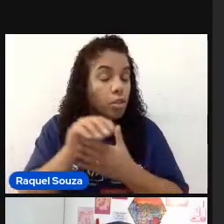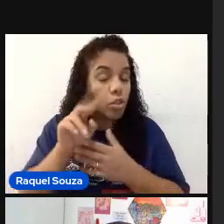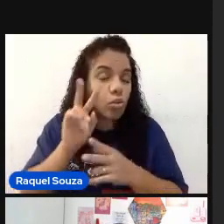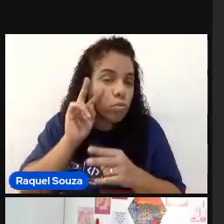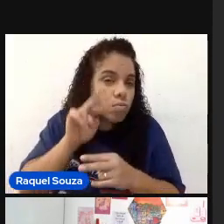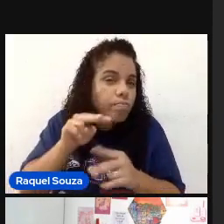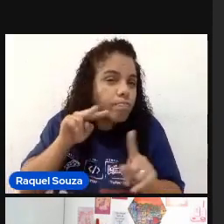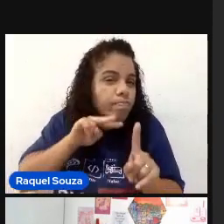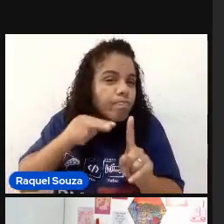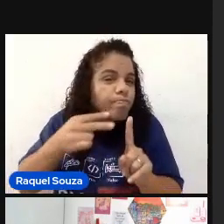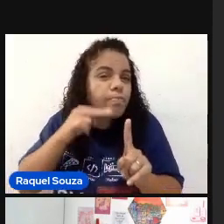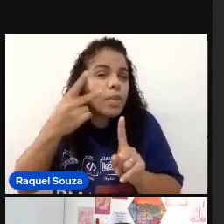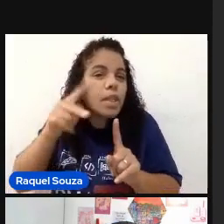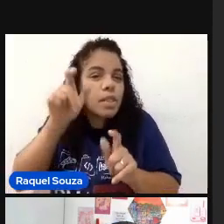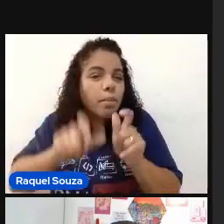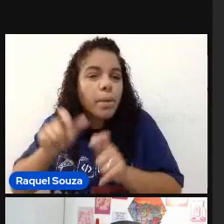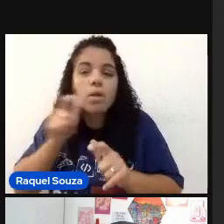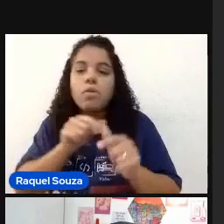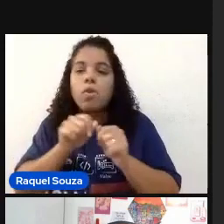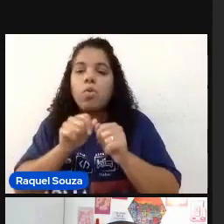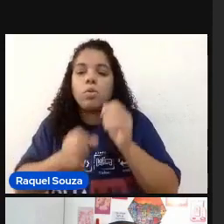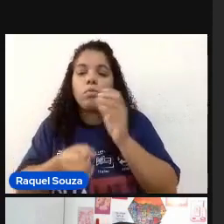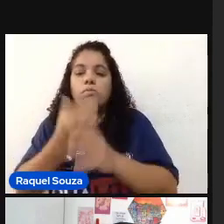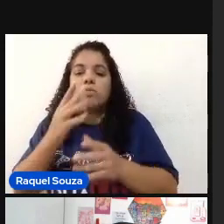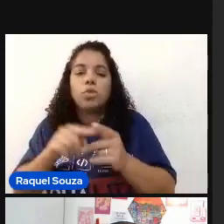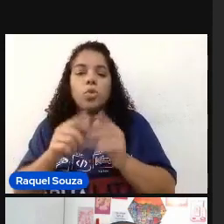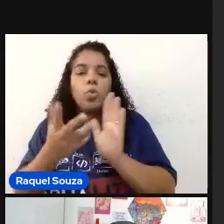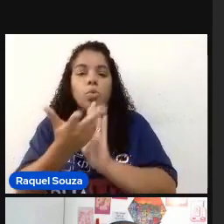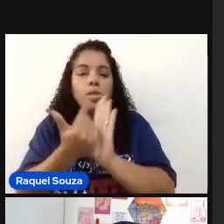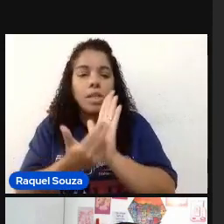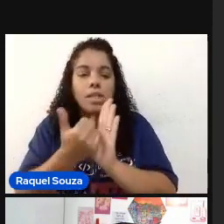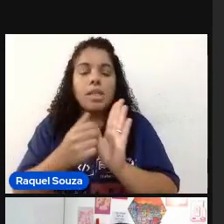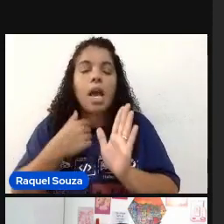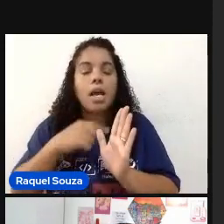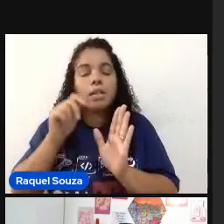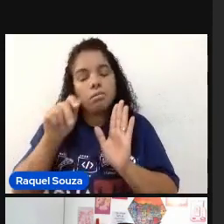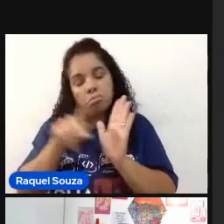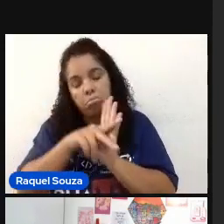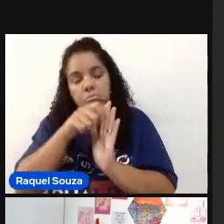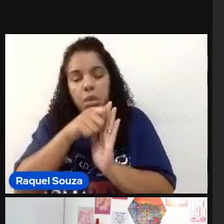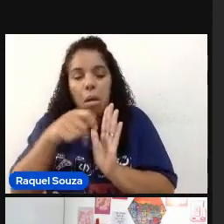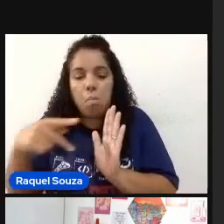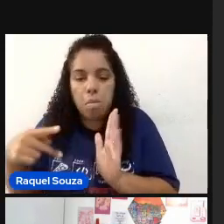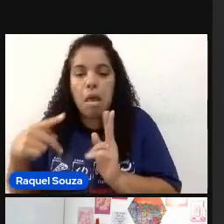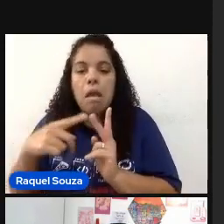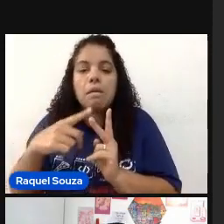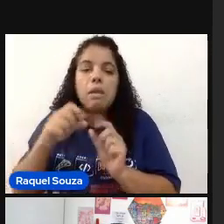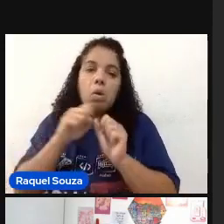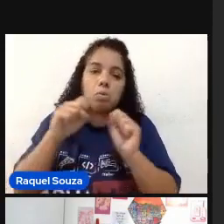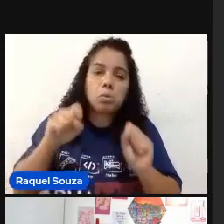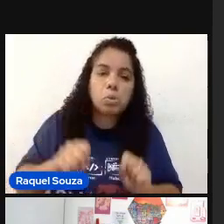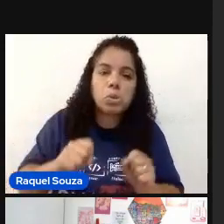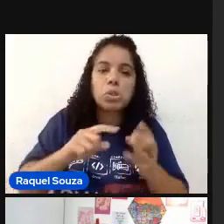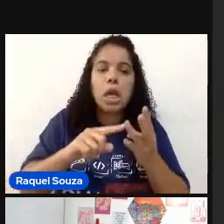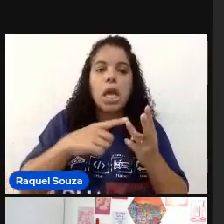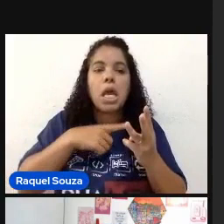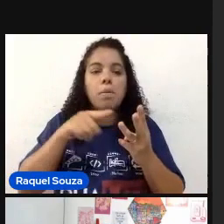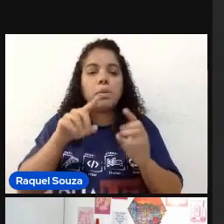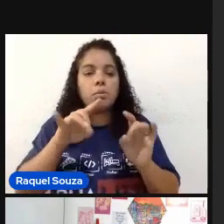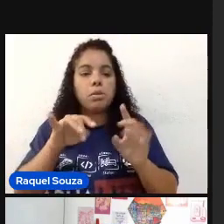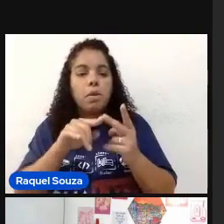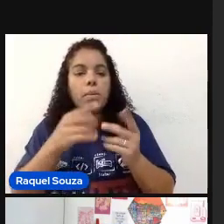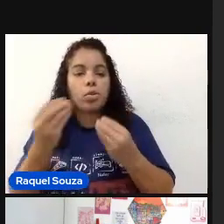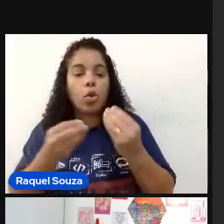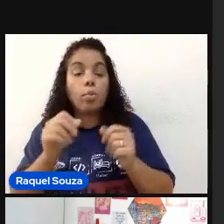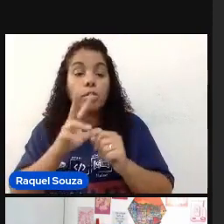vai começar a construir ali o design da nossa aplicação, do nosso sistema, e aqui especificamente como é que a gente